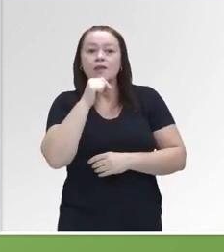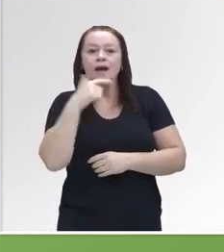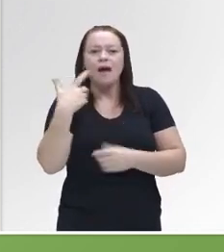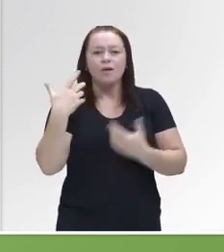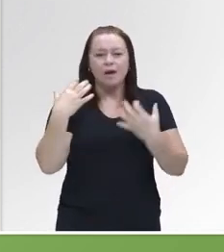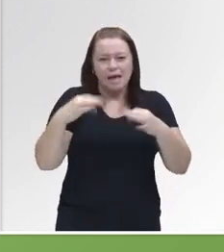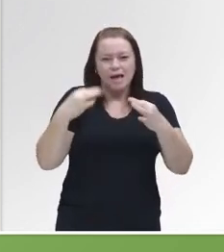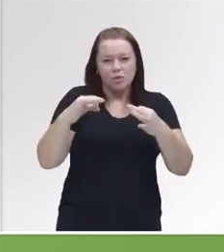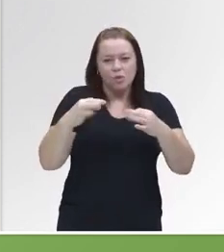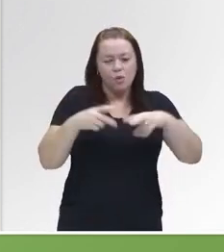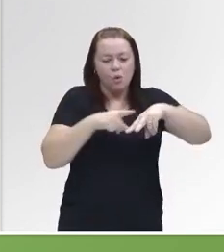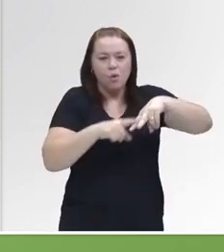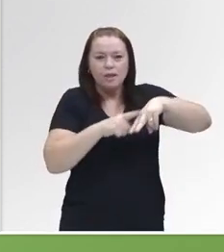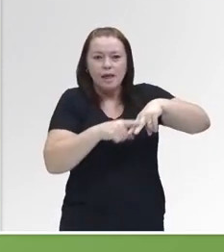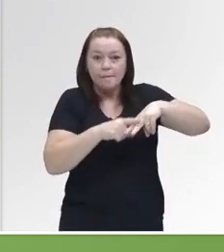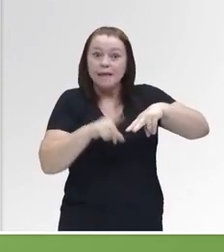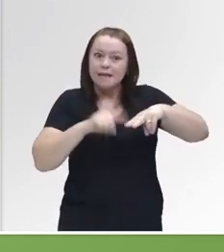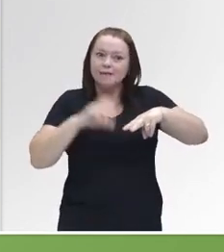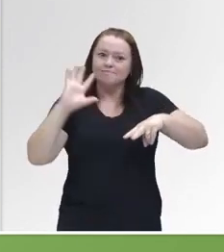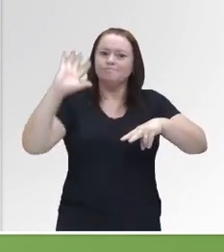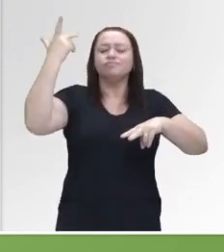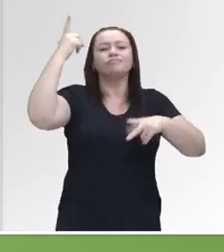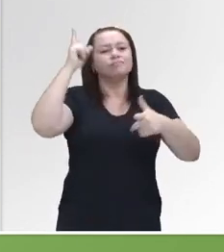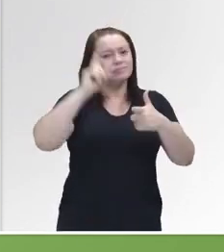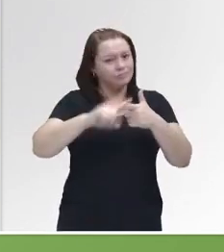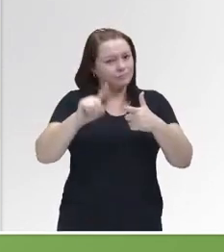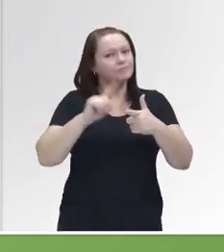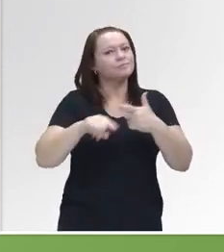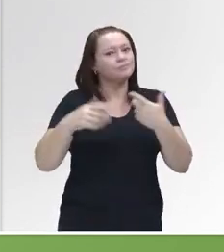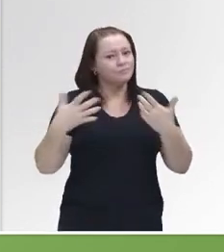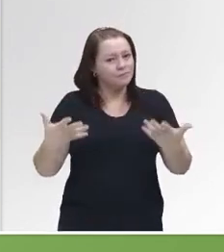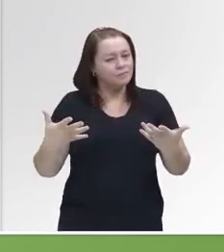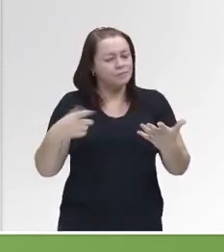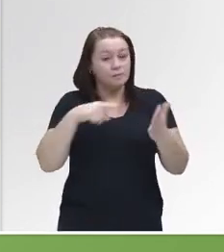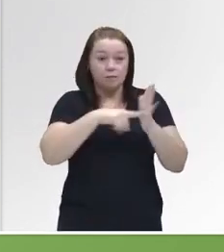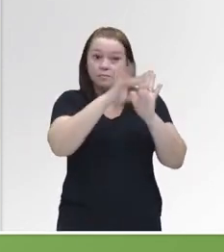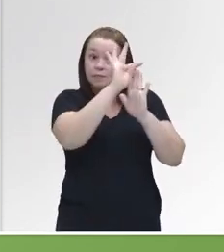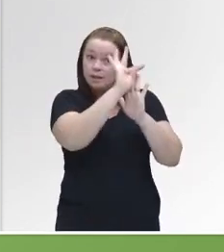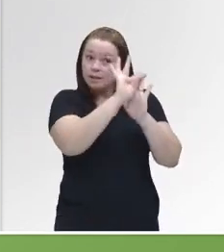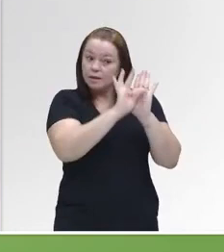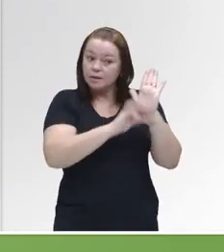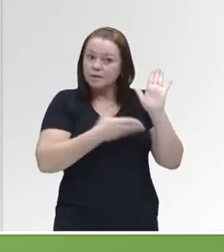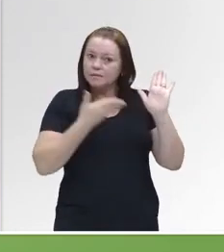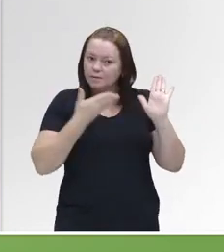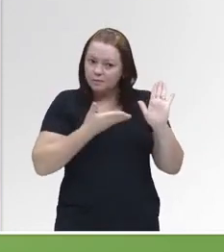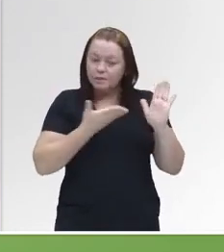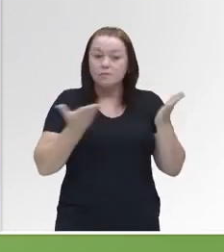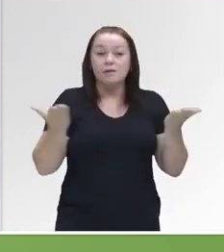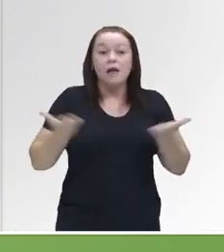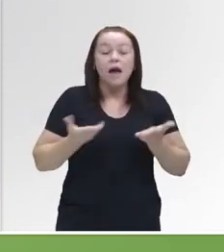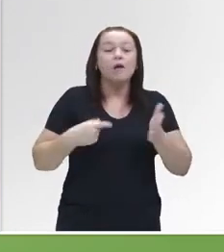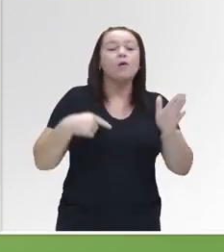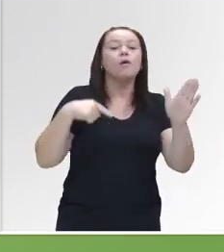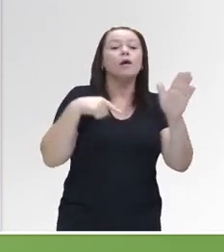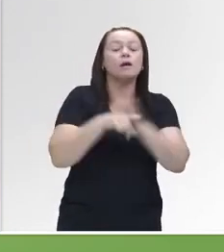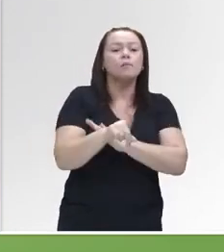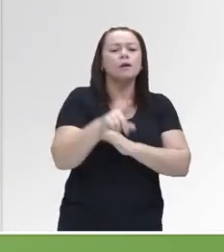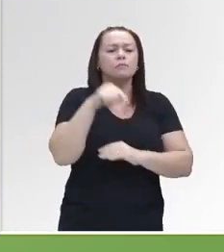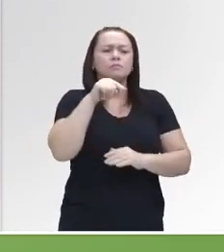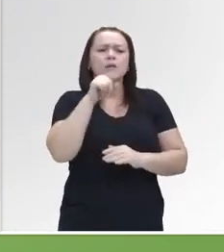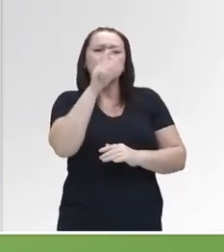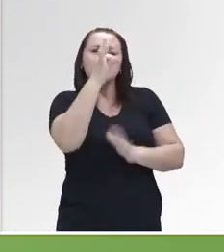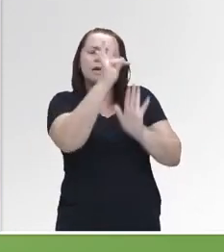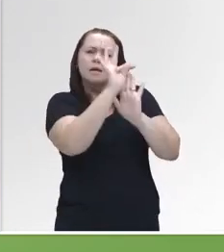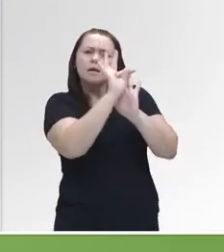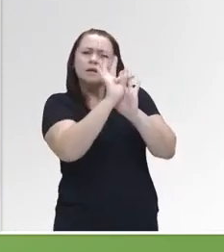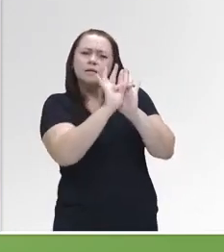outras situações inesperadas. Esse é o texto. Aí eu pergunto para vocês, este texto,